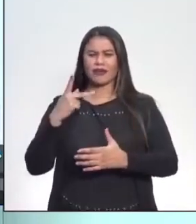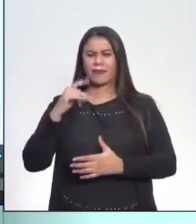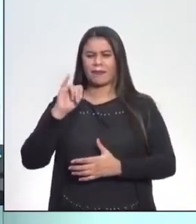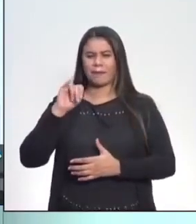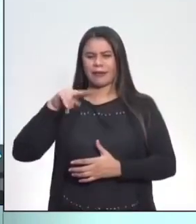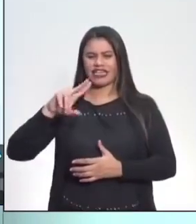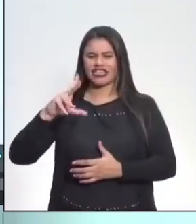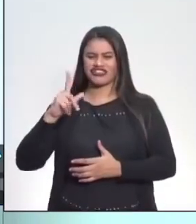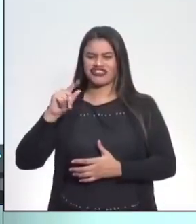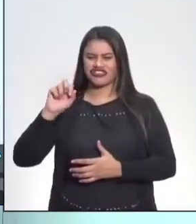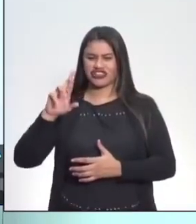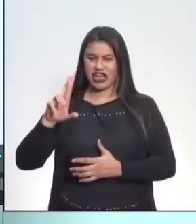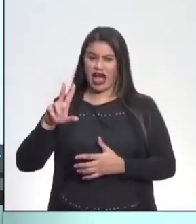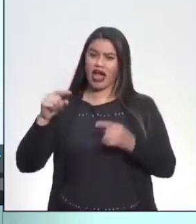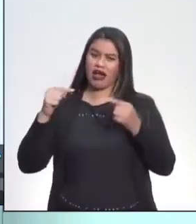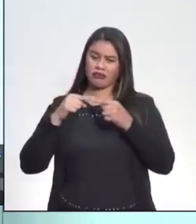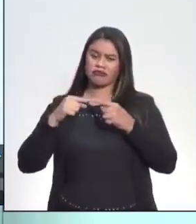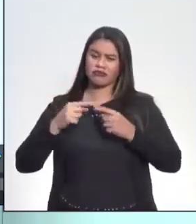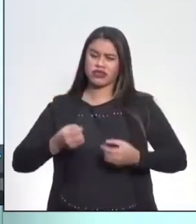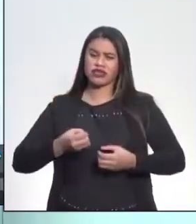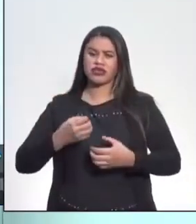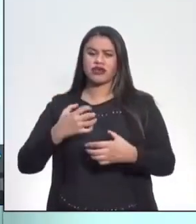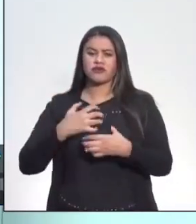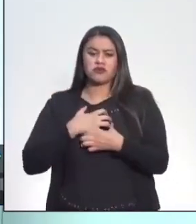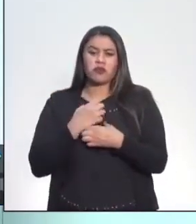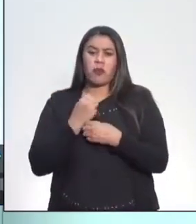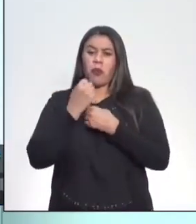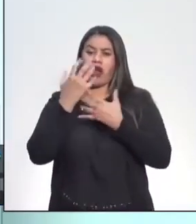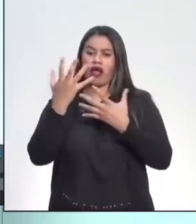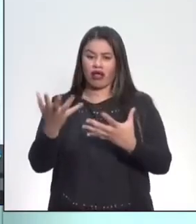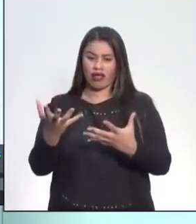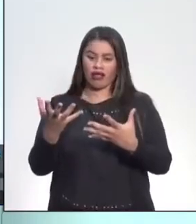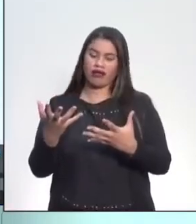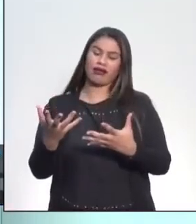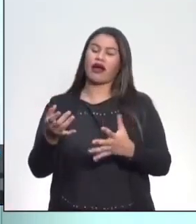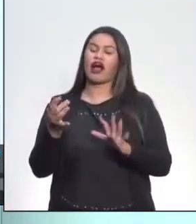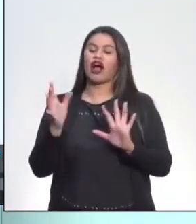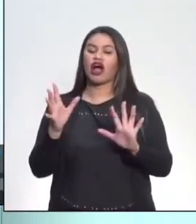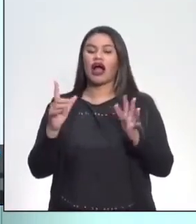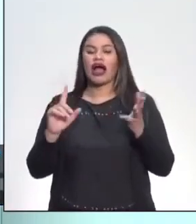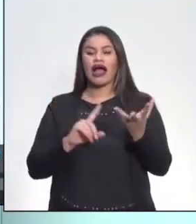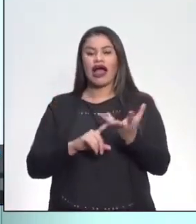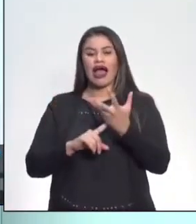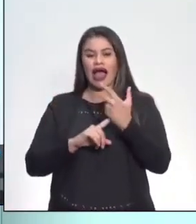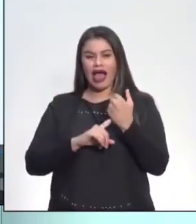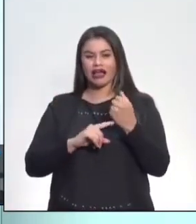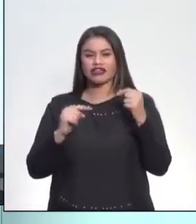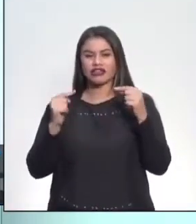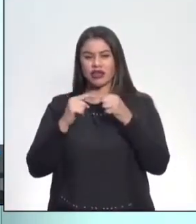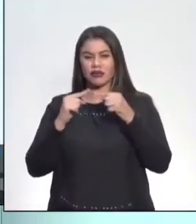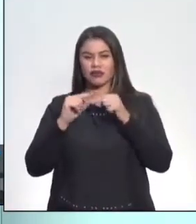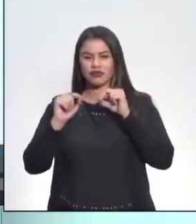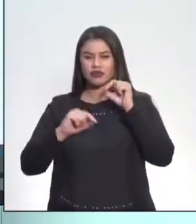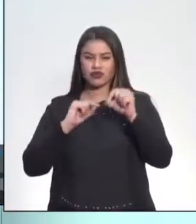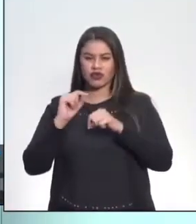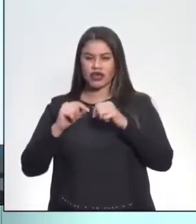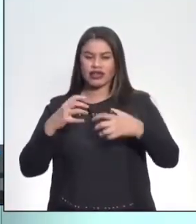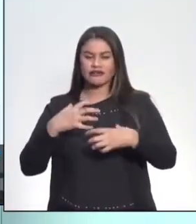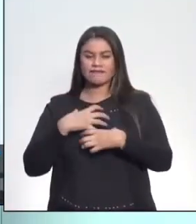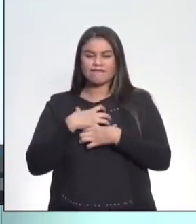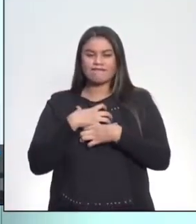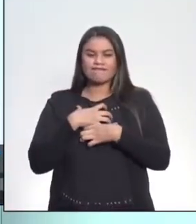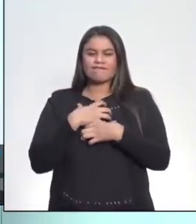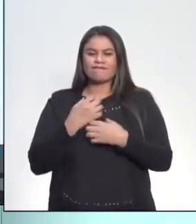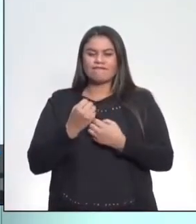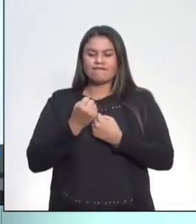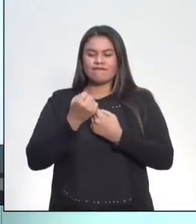boa forma de expressão, sim, está correto, né? Sempre que nós fazemos arte, gente, nós fazemos com a finalidade de nos expressar.